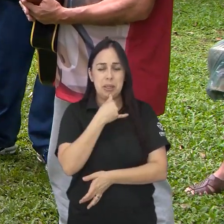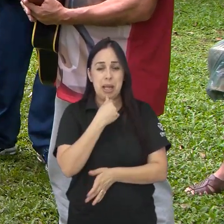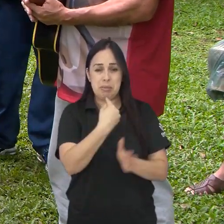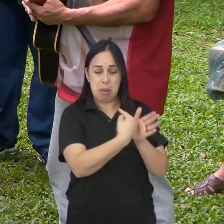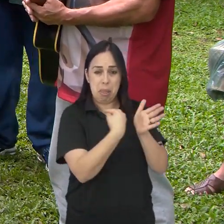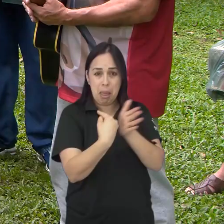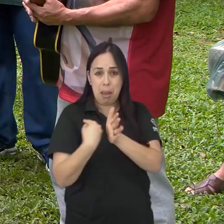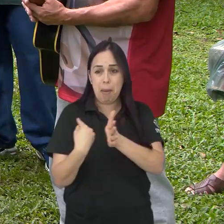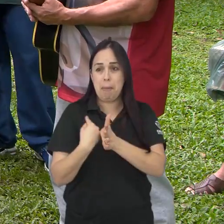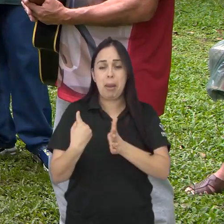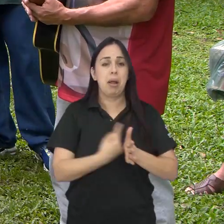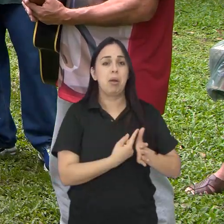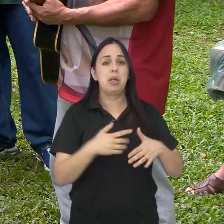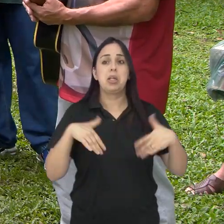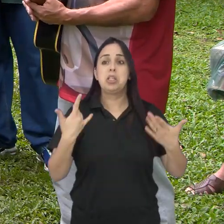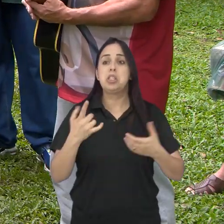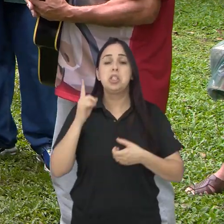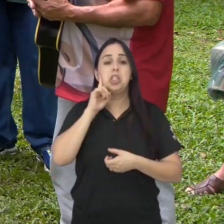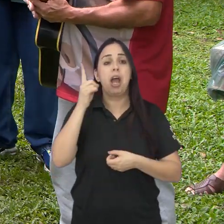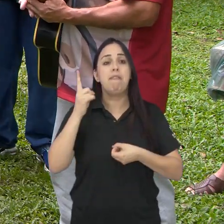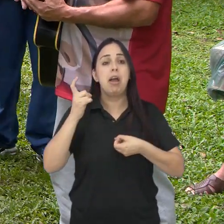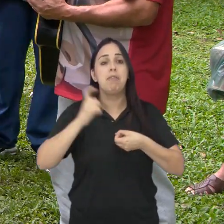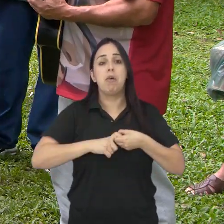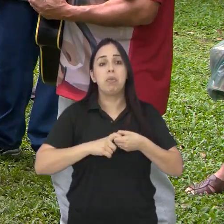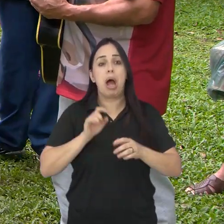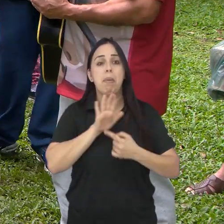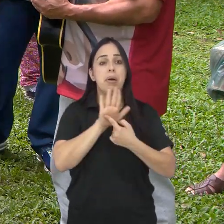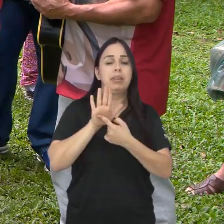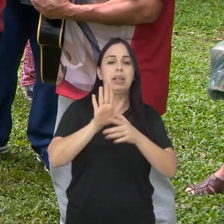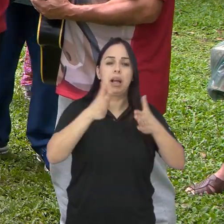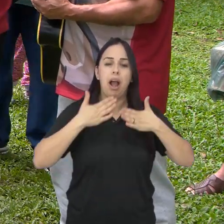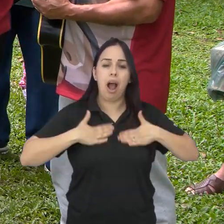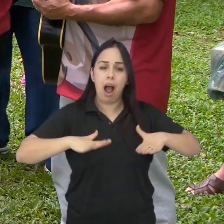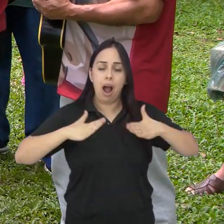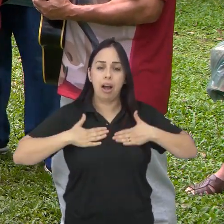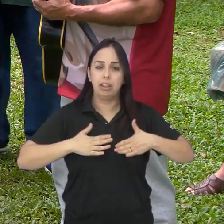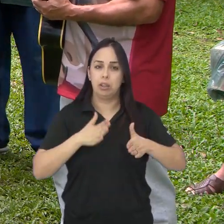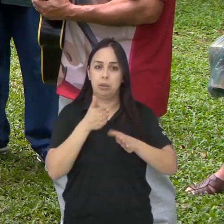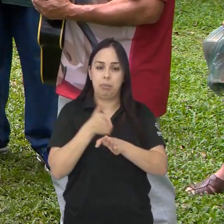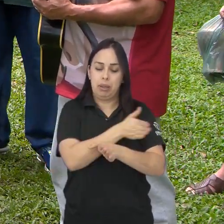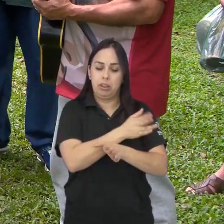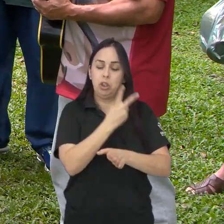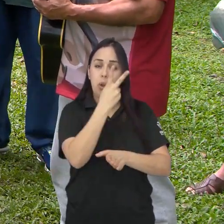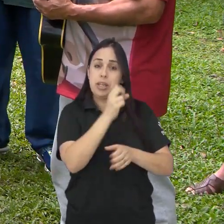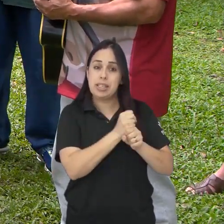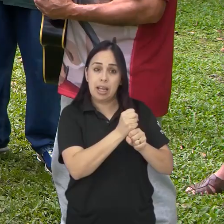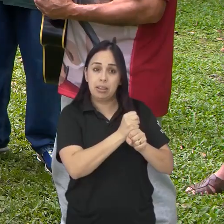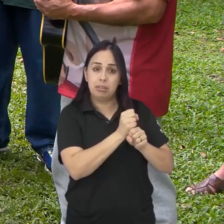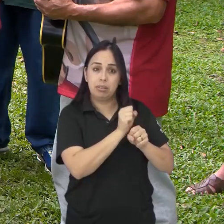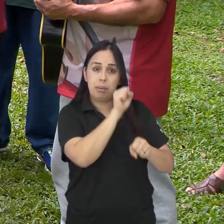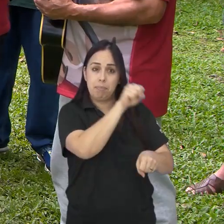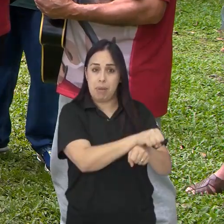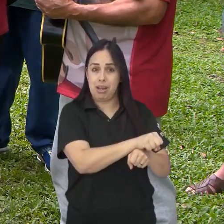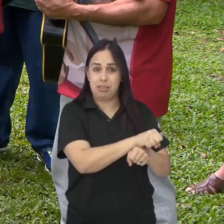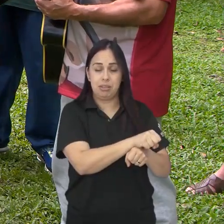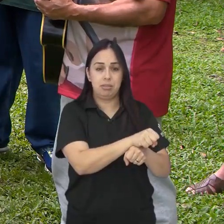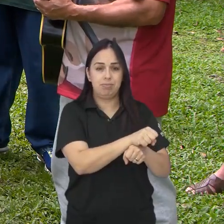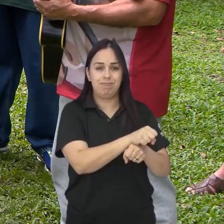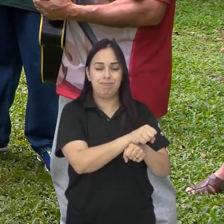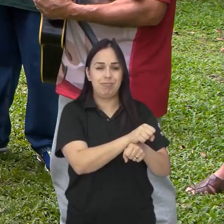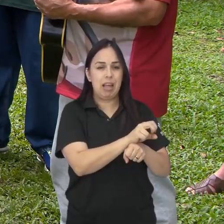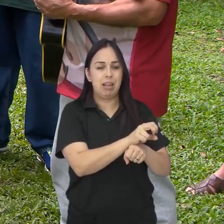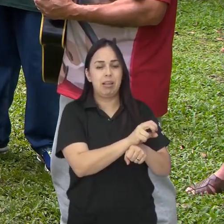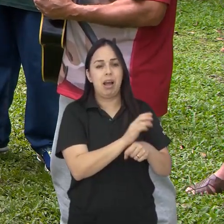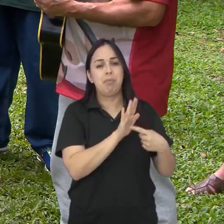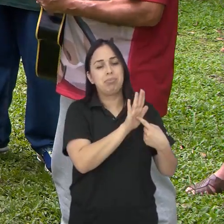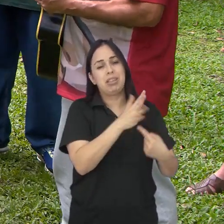me perguntando, né, e aí, quando que a gente vai apresentar? Eu falei, calma. Afinal, foram quase 2 anos aí sem poder se